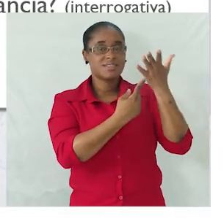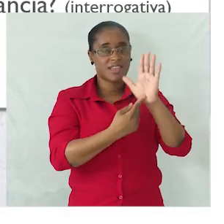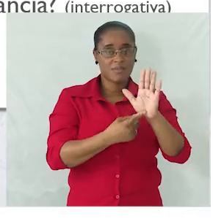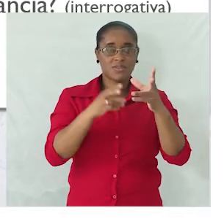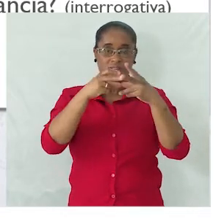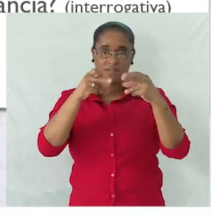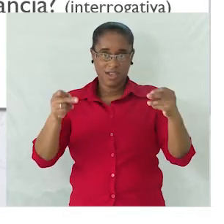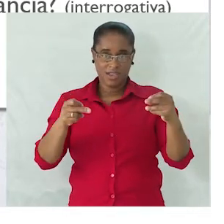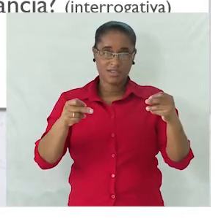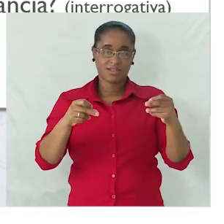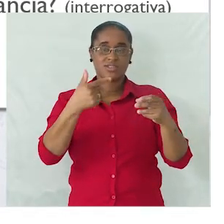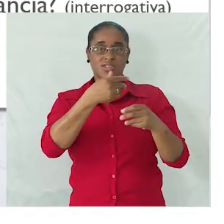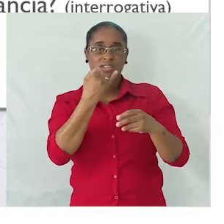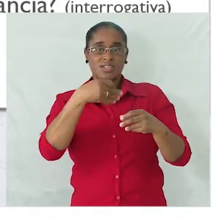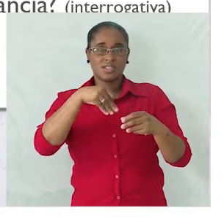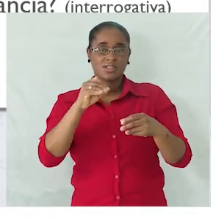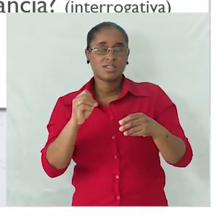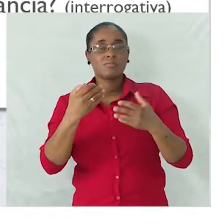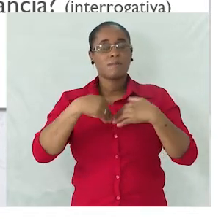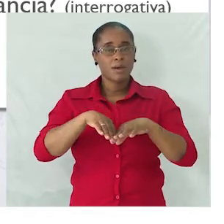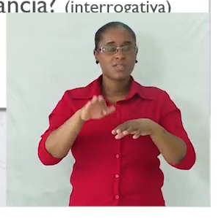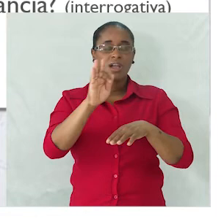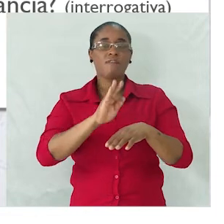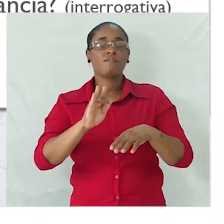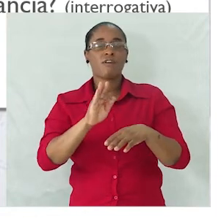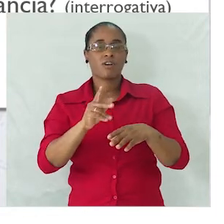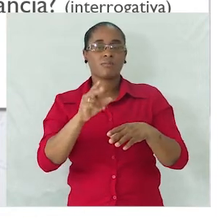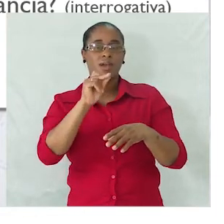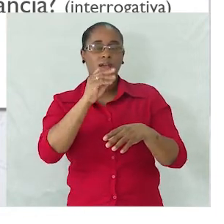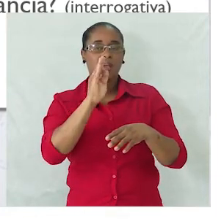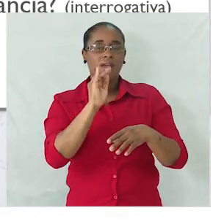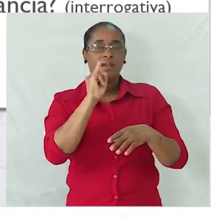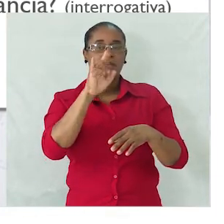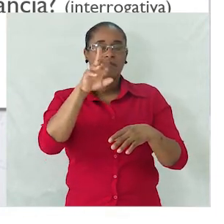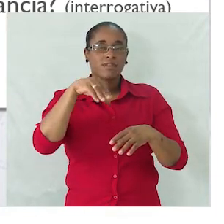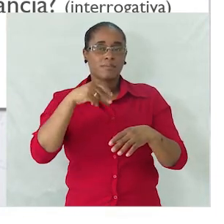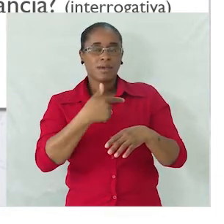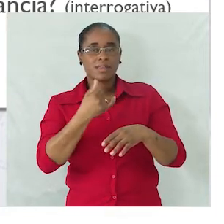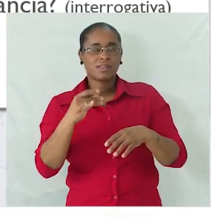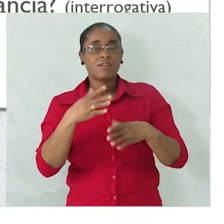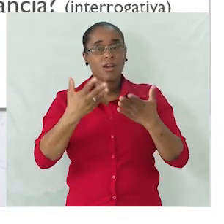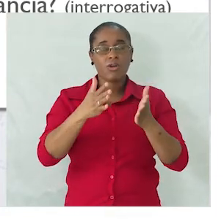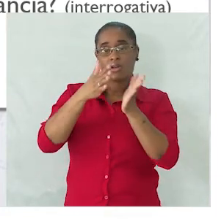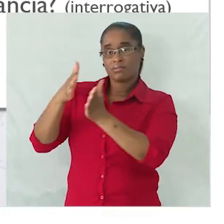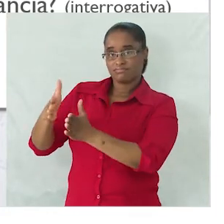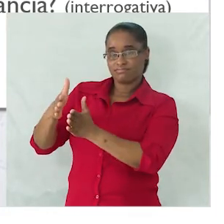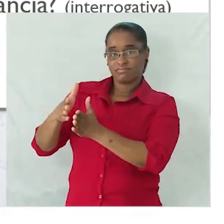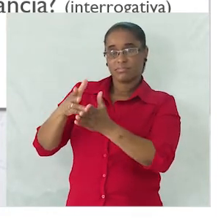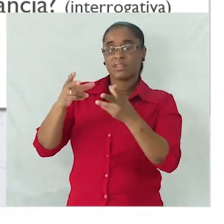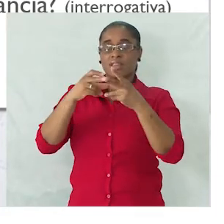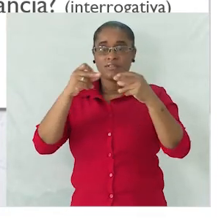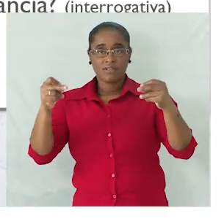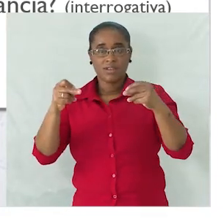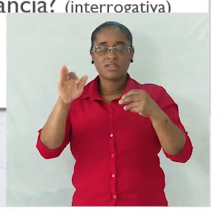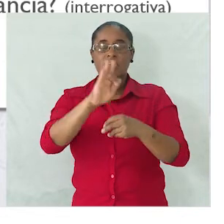frases, diversos tipos, mas na forma afirmativa. Agora vamos ver do lado direito as sugestões de frases na forma